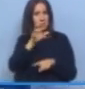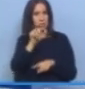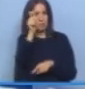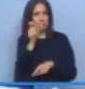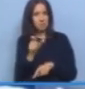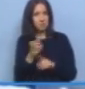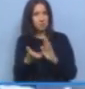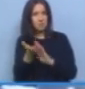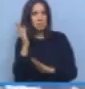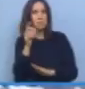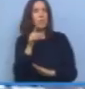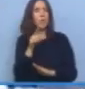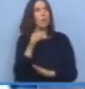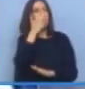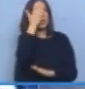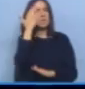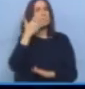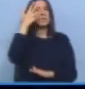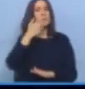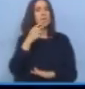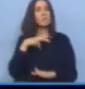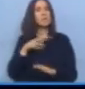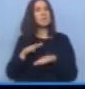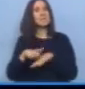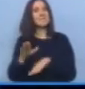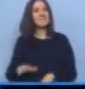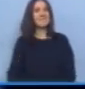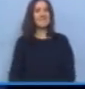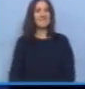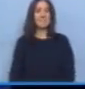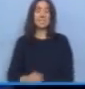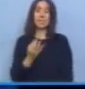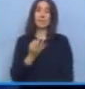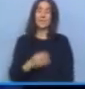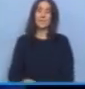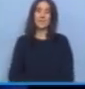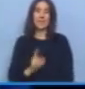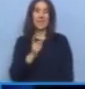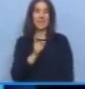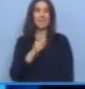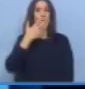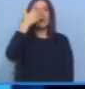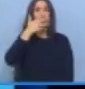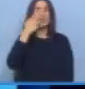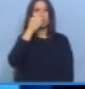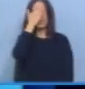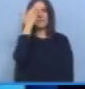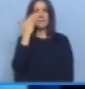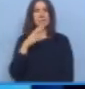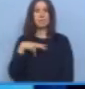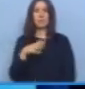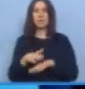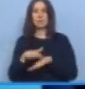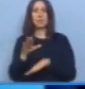país ou ser-lhe difícil um dia deixar Portugal? Exatamente, isso mesmo. Vai ser um dia muito difícil deixar o